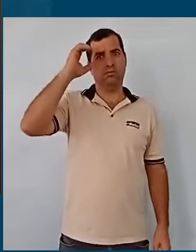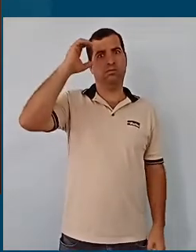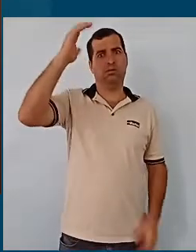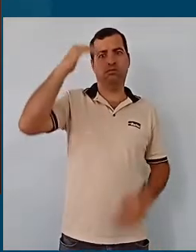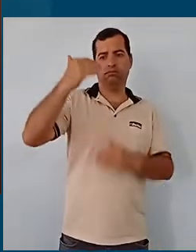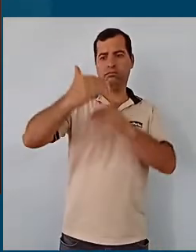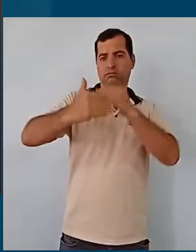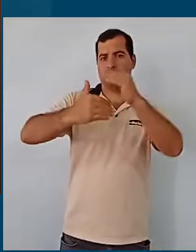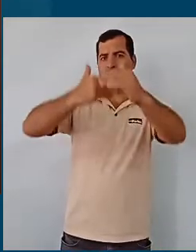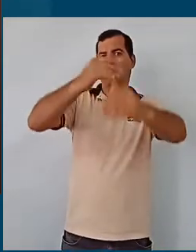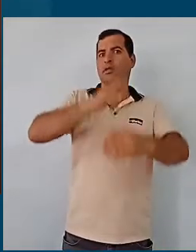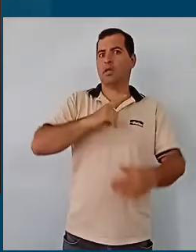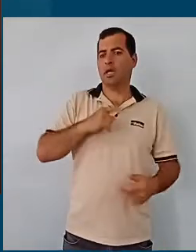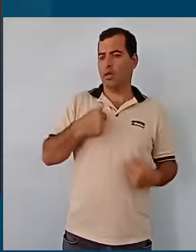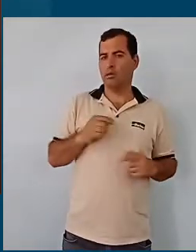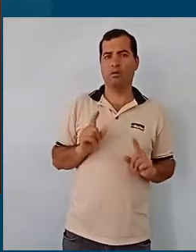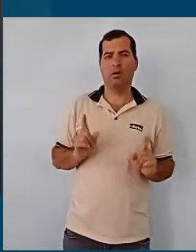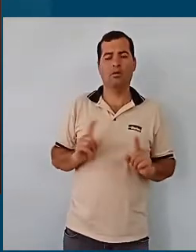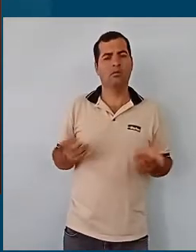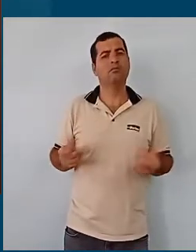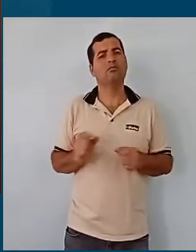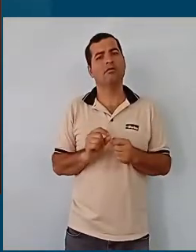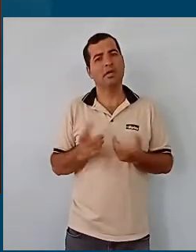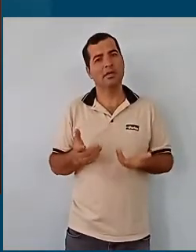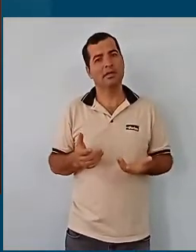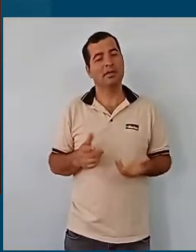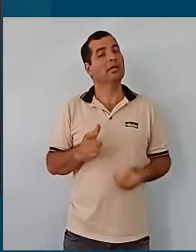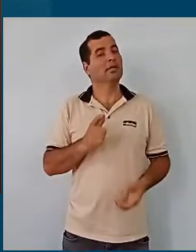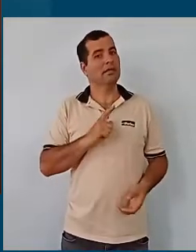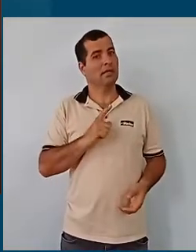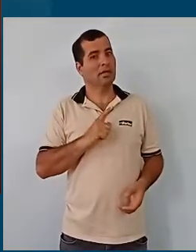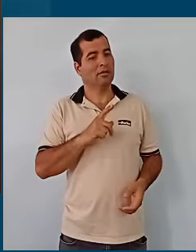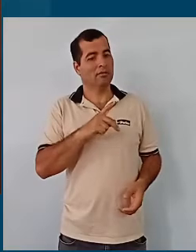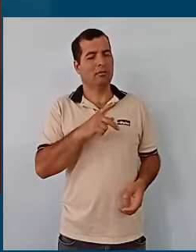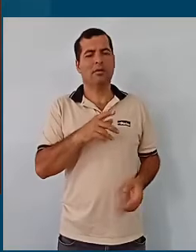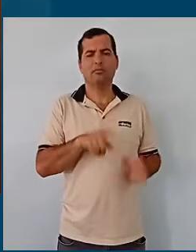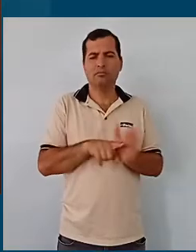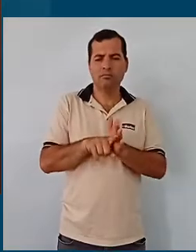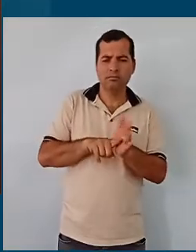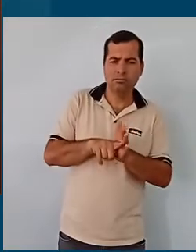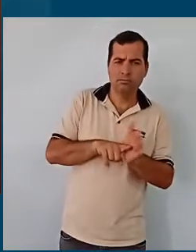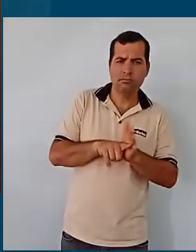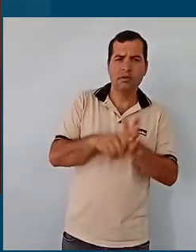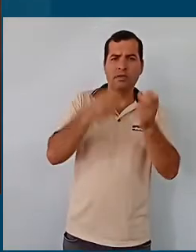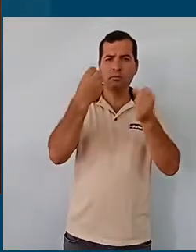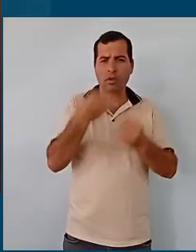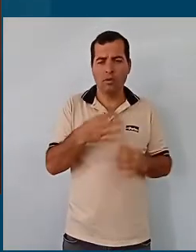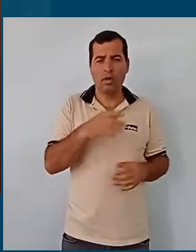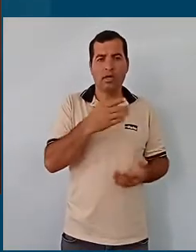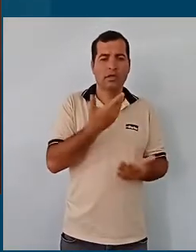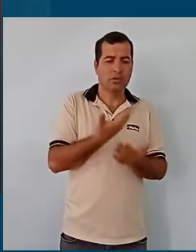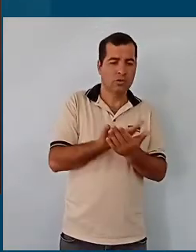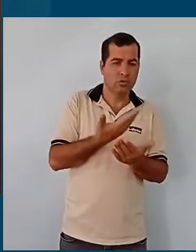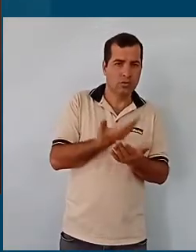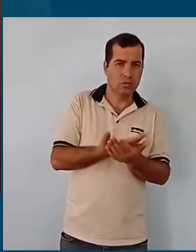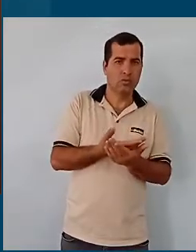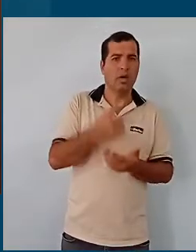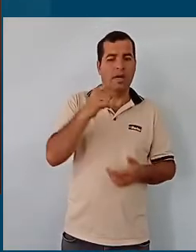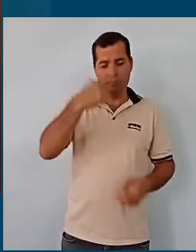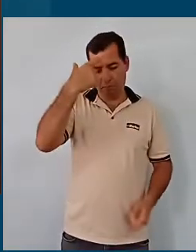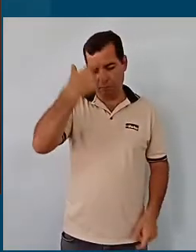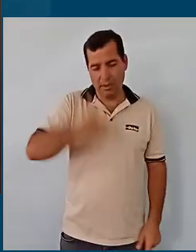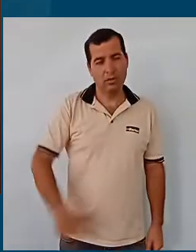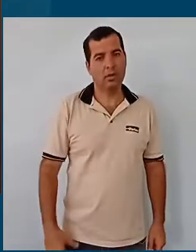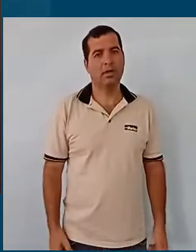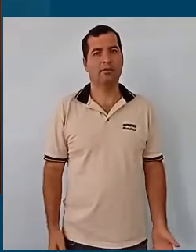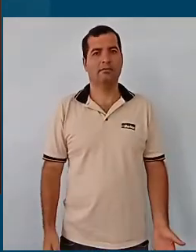sorte que, como afirma um estudioso do desenvolvimento humano, o estudo é a única atividade cujo produto é a própria pessoa que